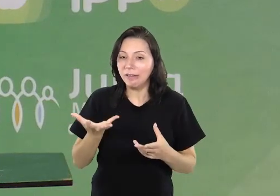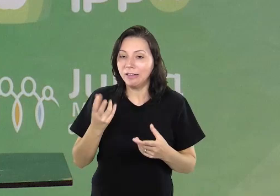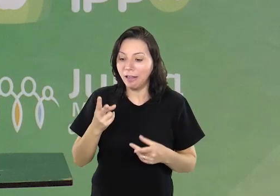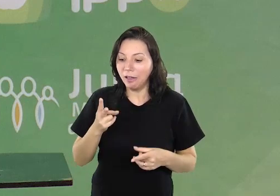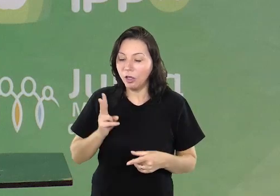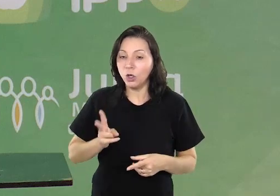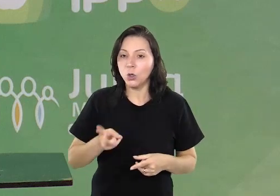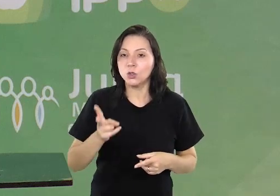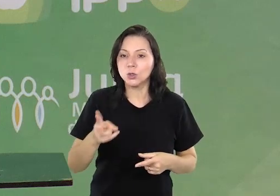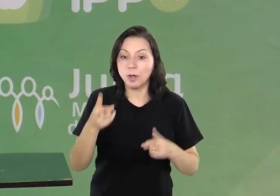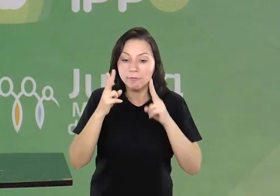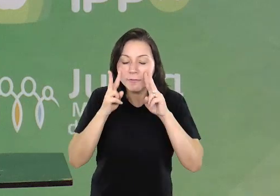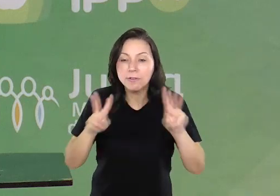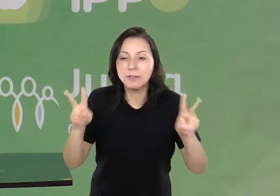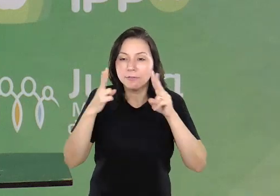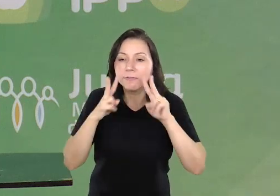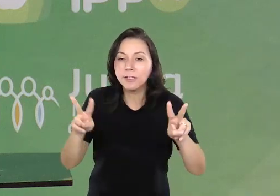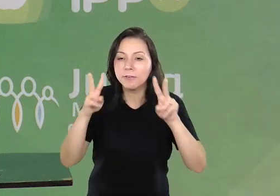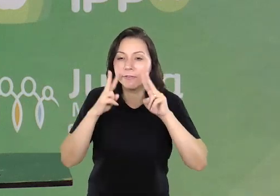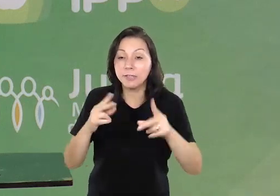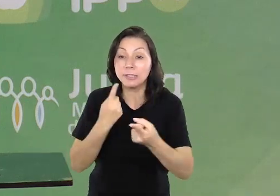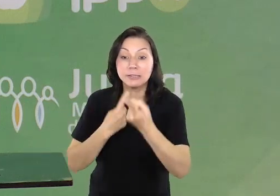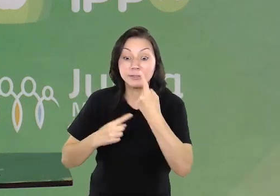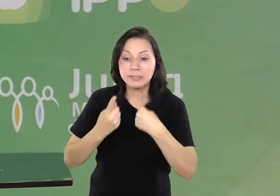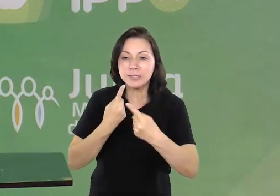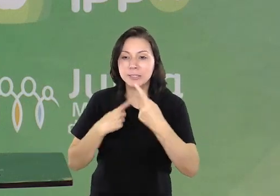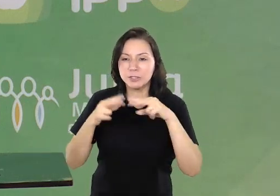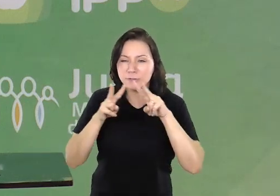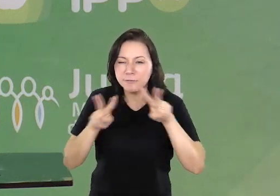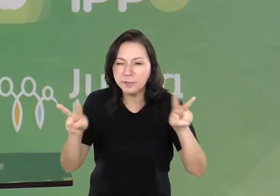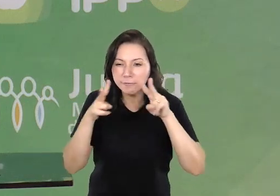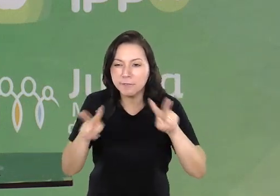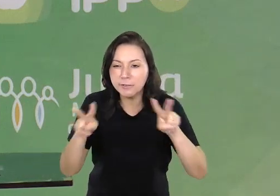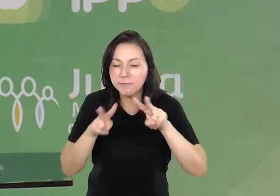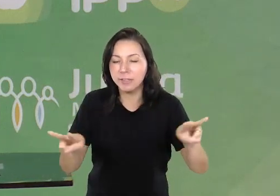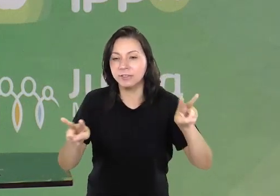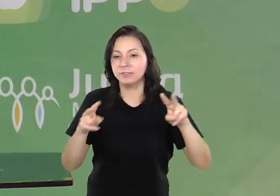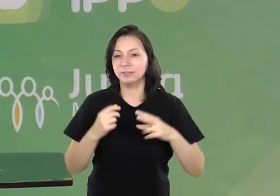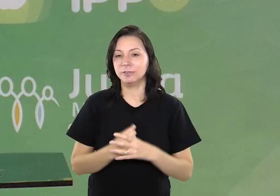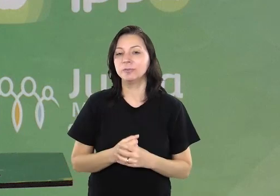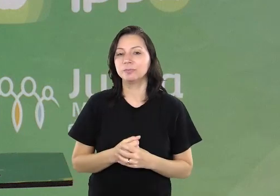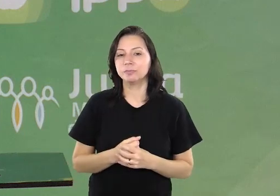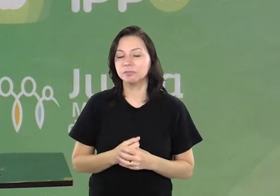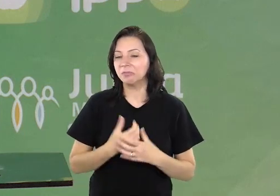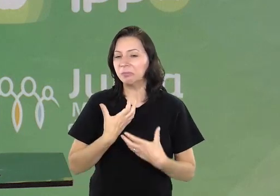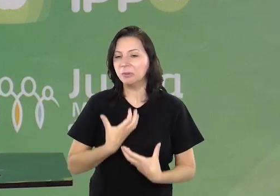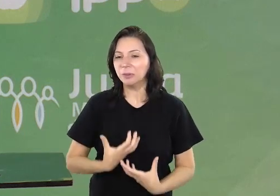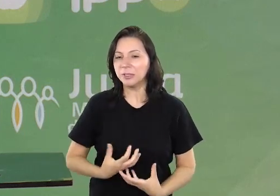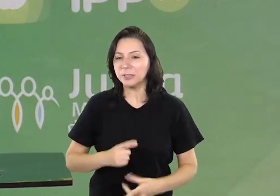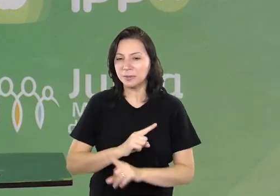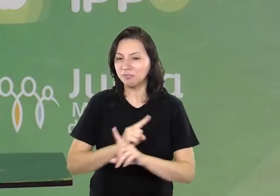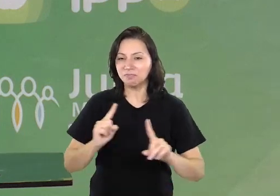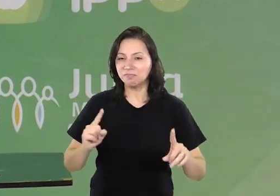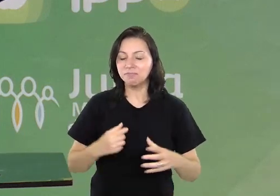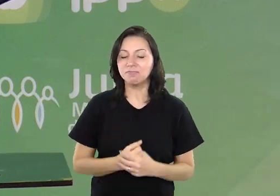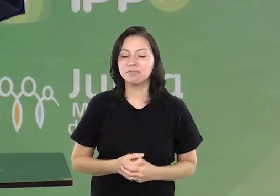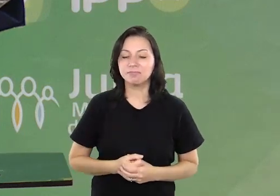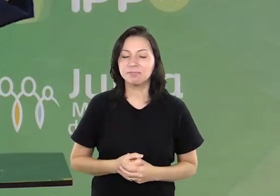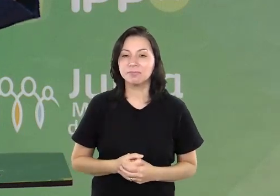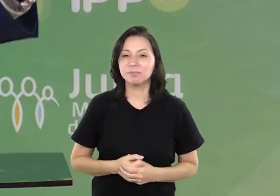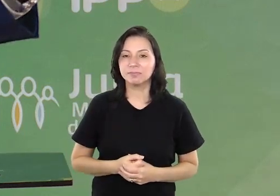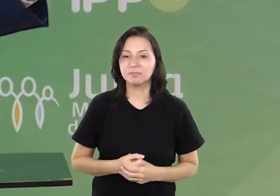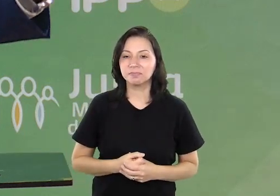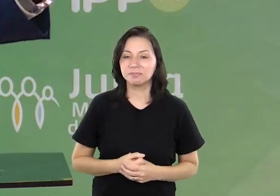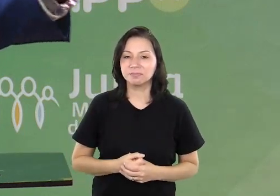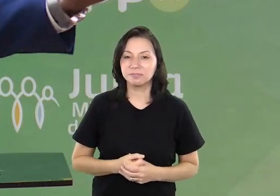você nunca vai chegar um ponto da sua vida Olha eu já vi demais não quero ver mais nada agora eu posso até ficar cego que não tem problema que já vi o suficiente o suficiente para a vida inteira não